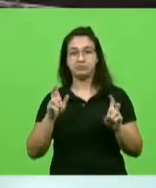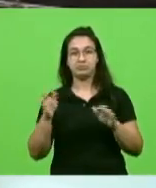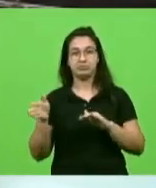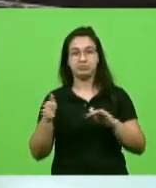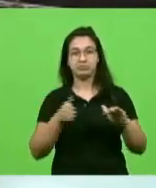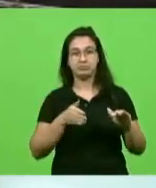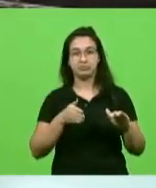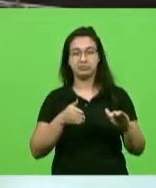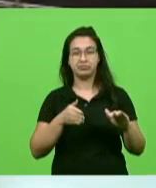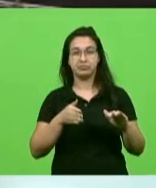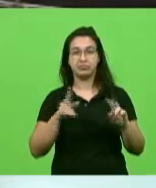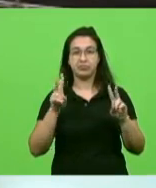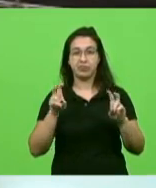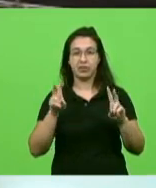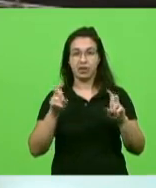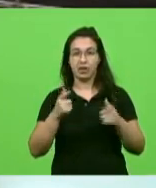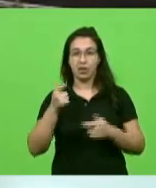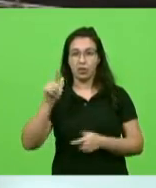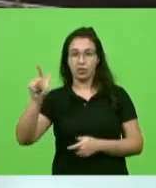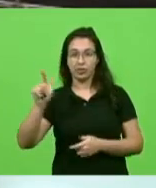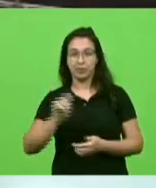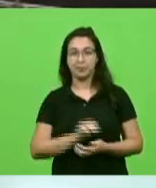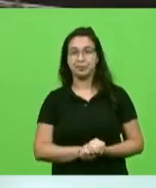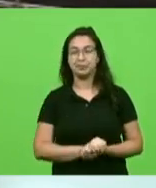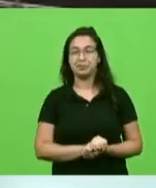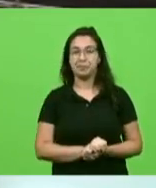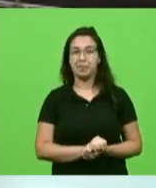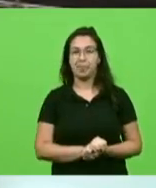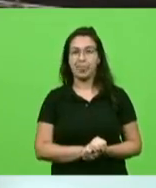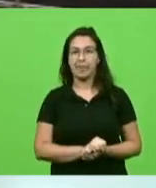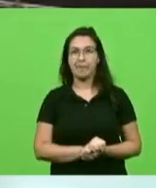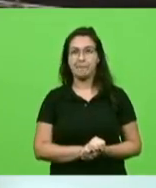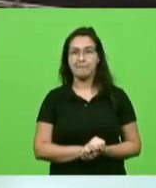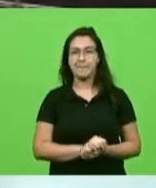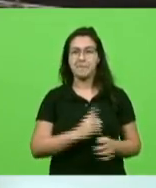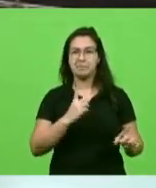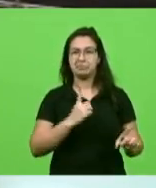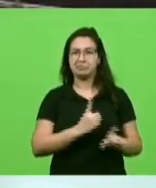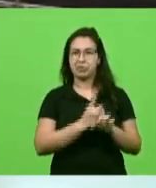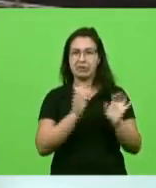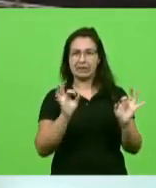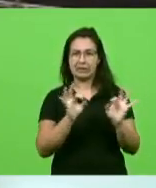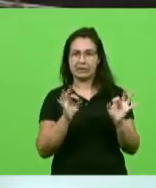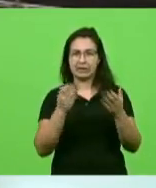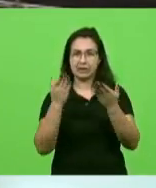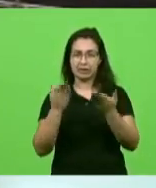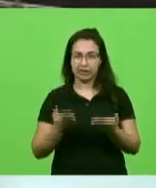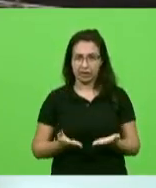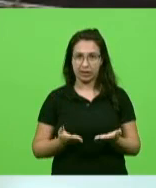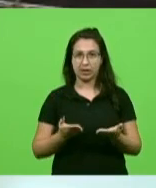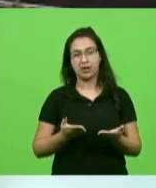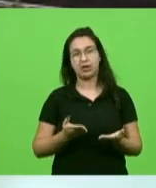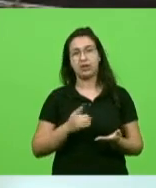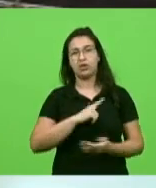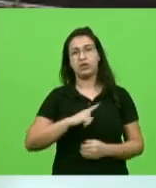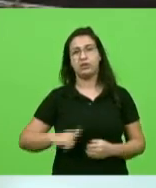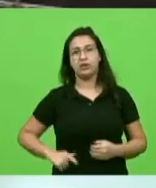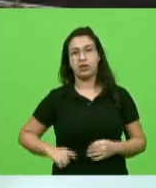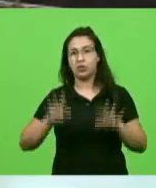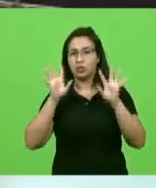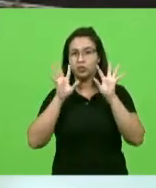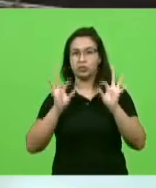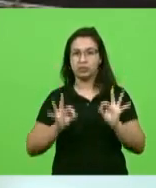novamente abrir não se identifica a ciência do governador acerca do processo de aquisição